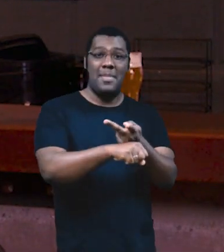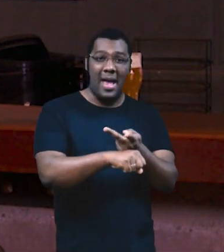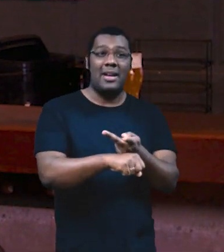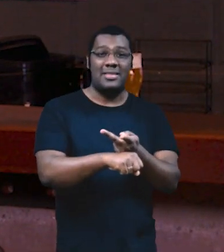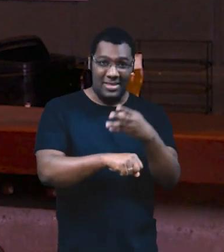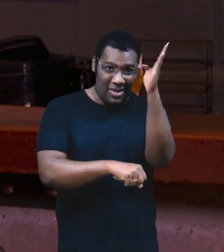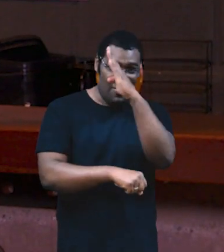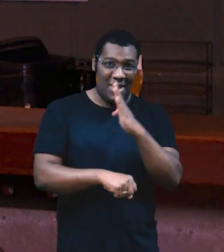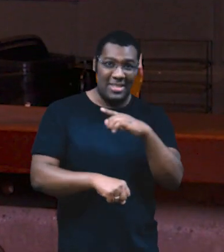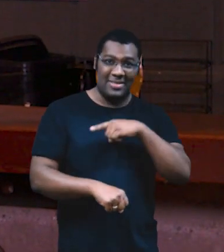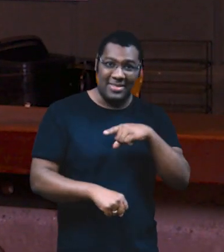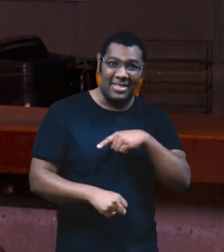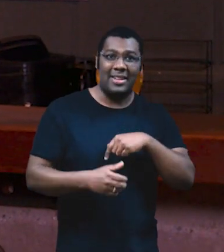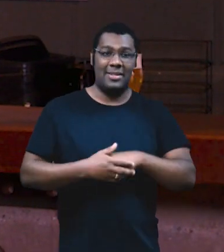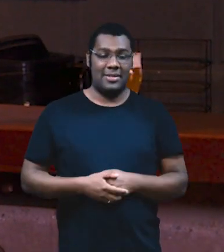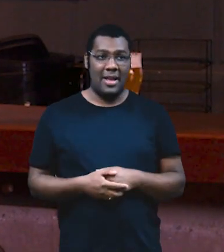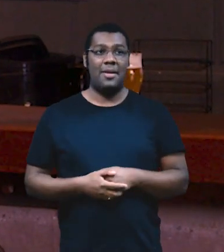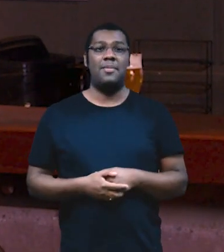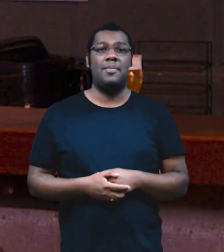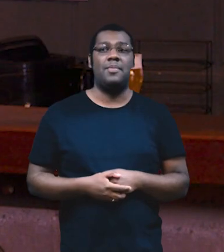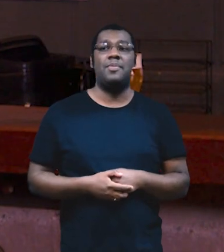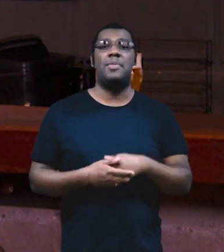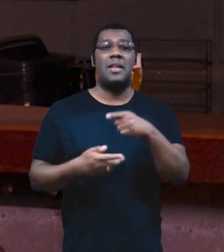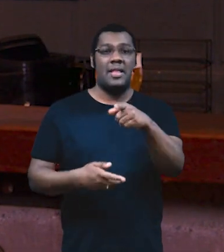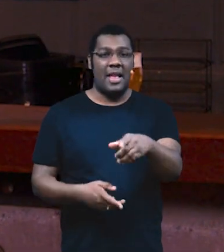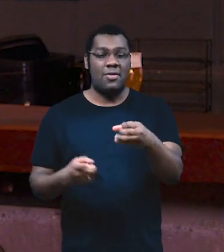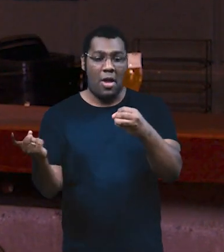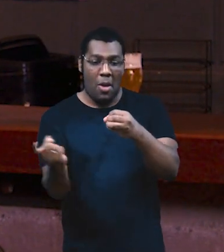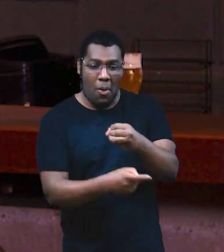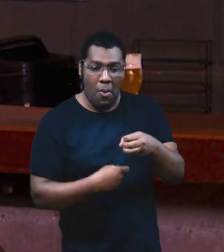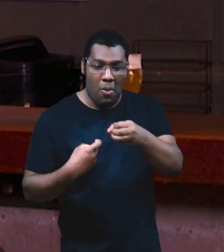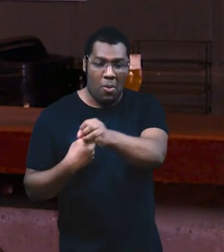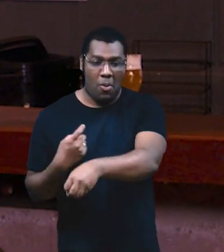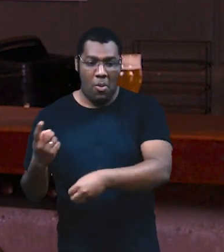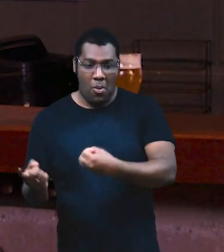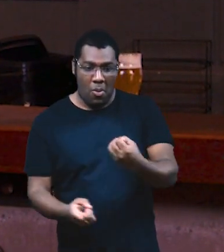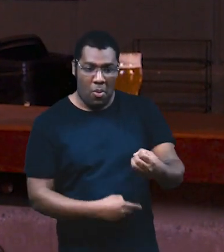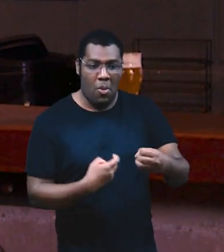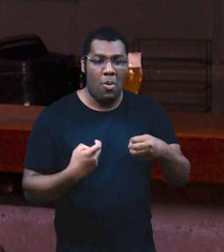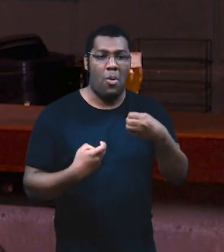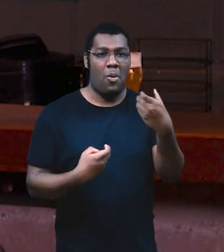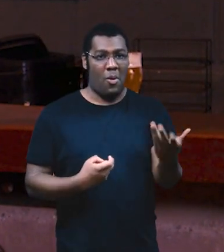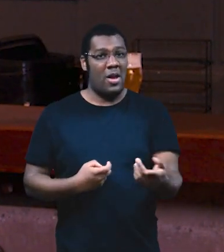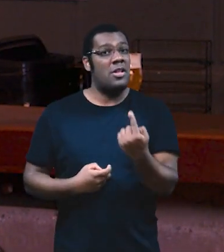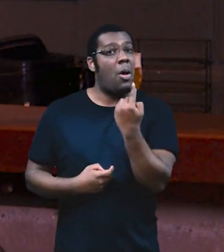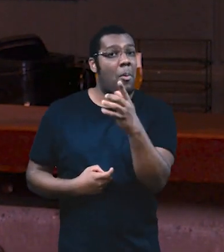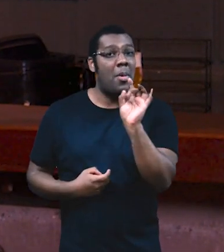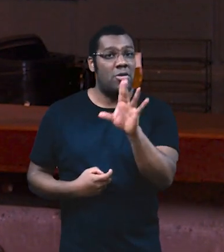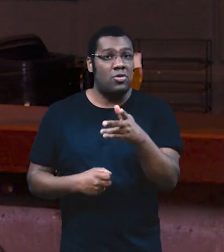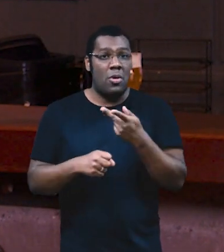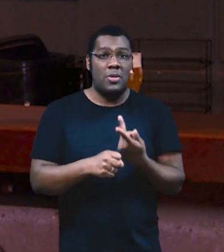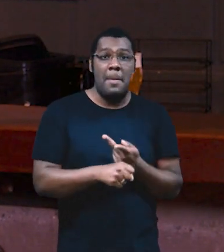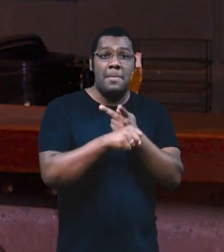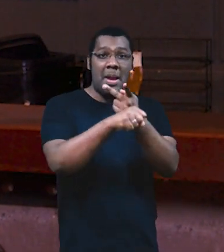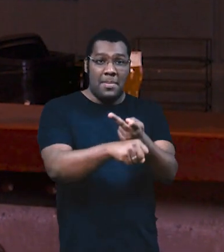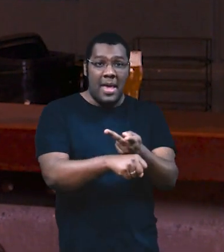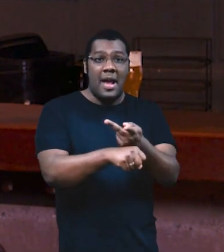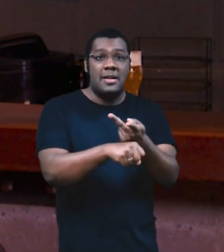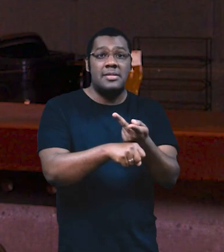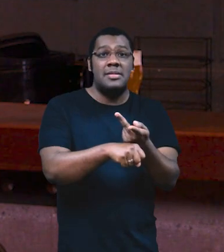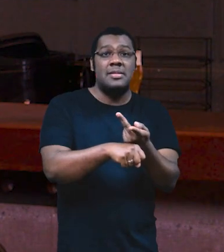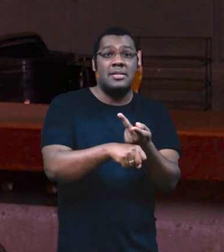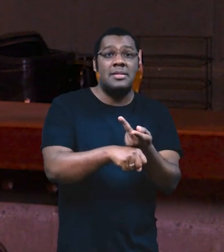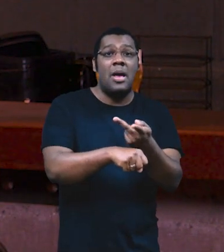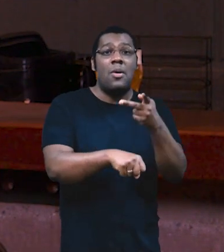tiveram apenas uma colheita e já foi suficiente para conquistar 2 medalhas de prata e 1 de bronze, na